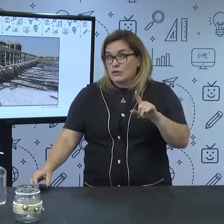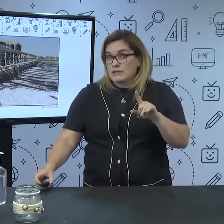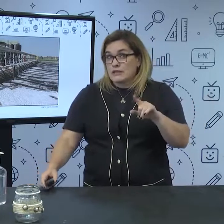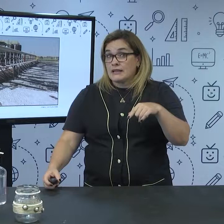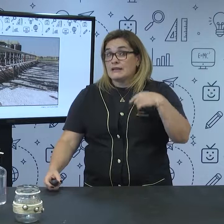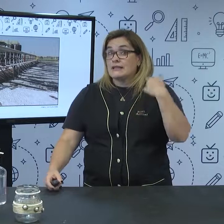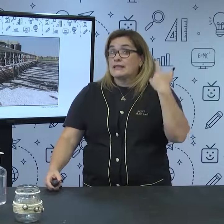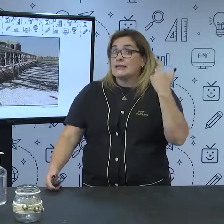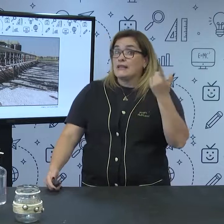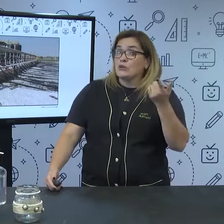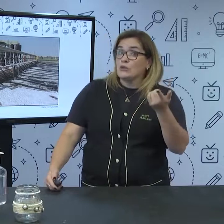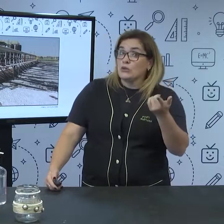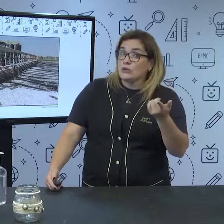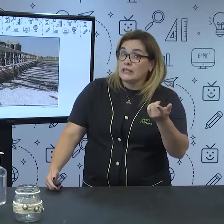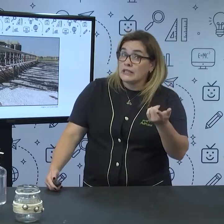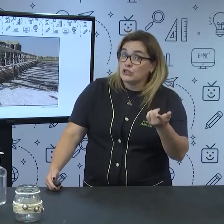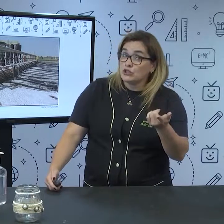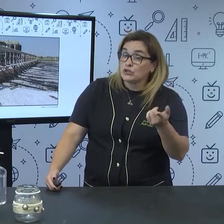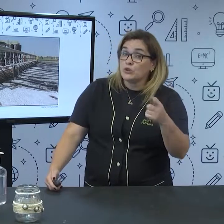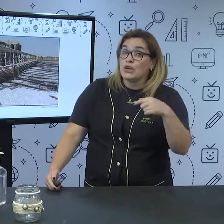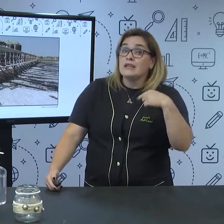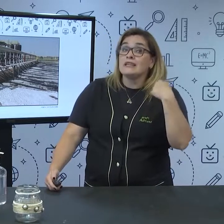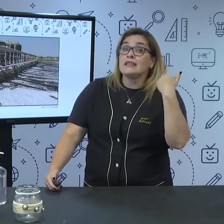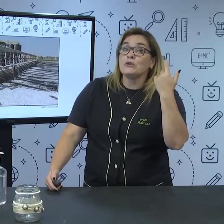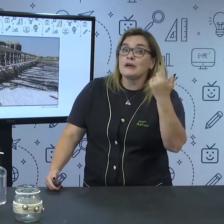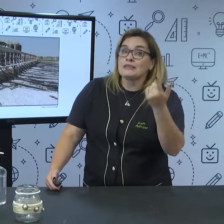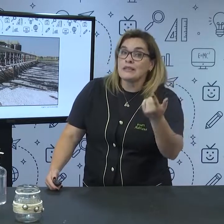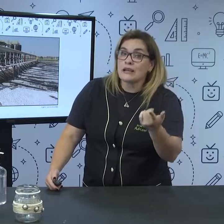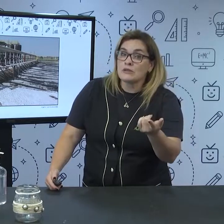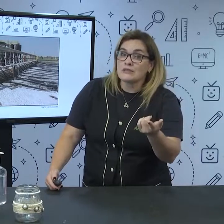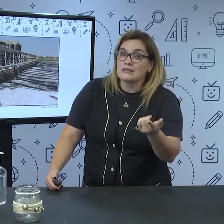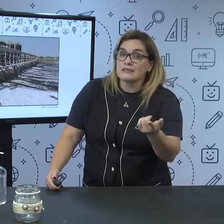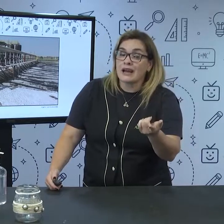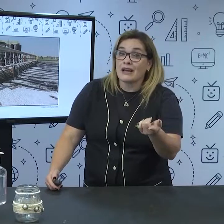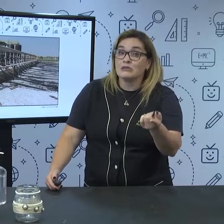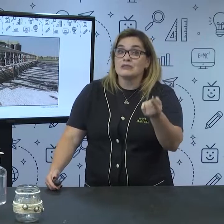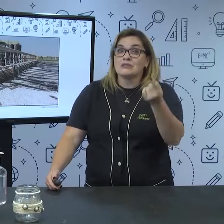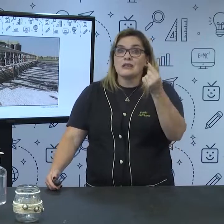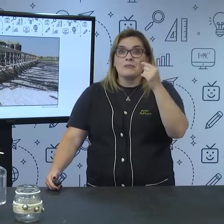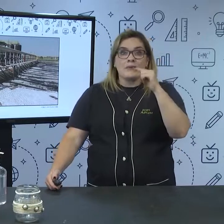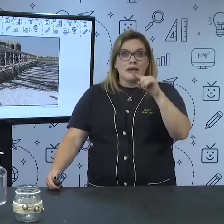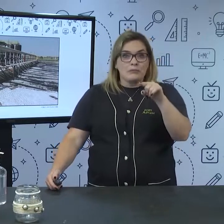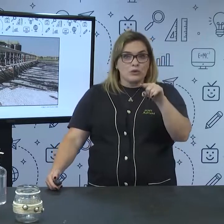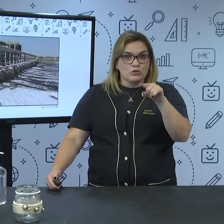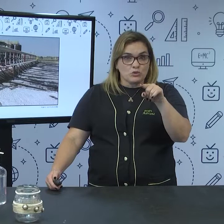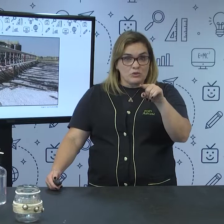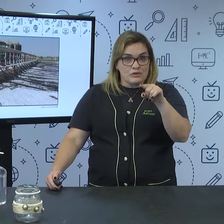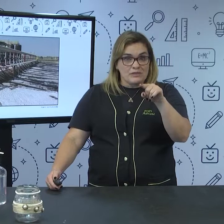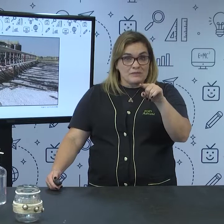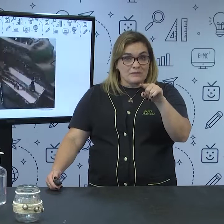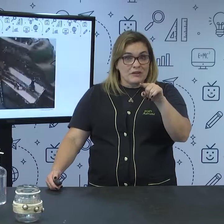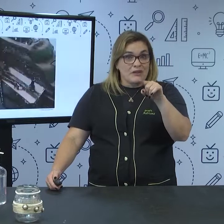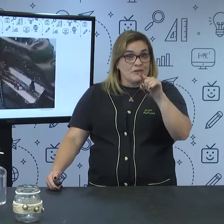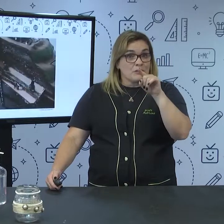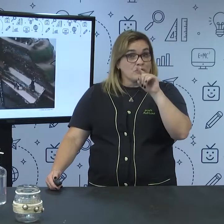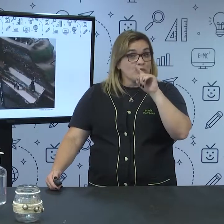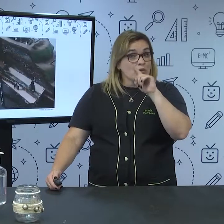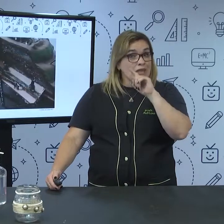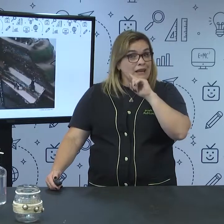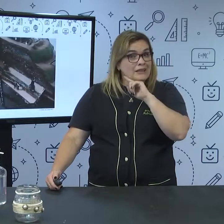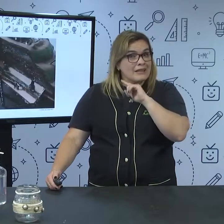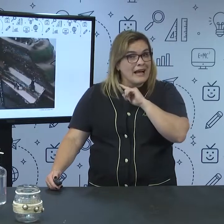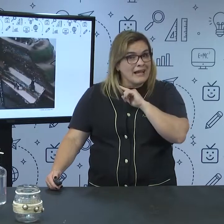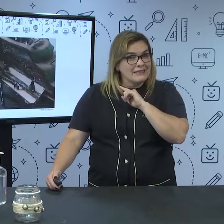Outra coisa que o lixo, que o aterro sanitário também produz.